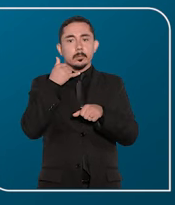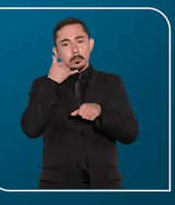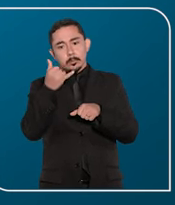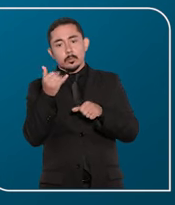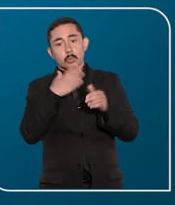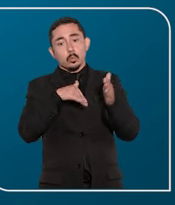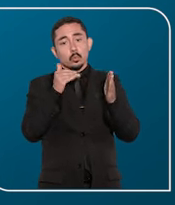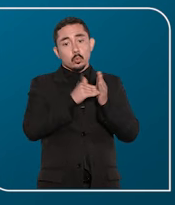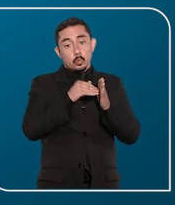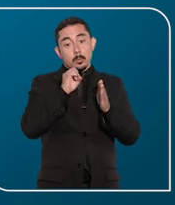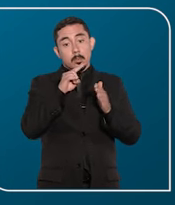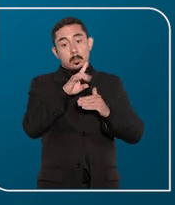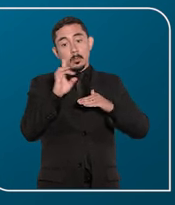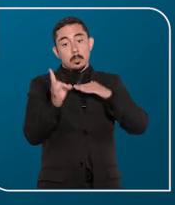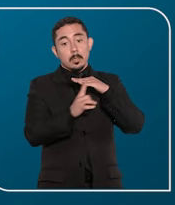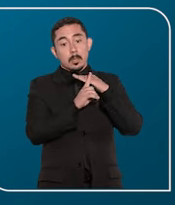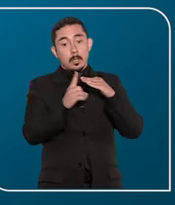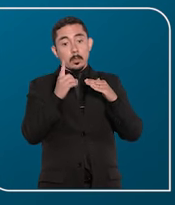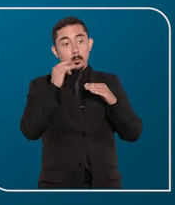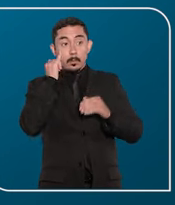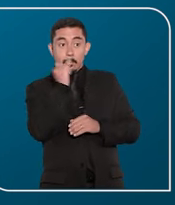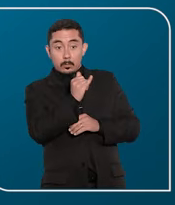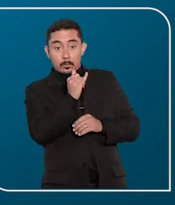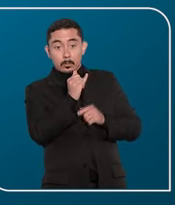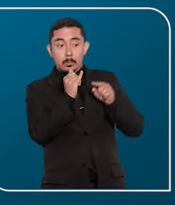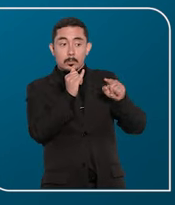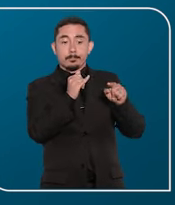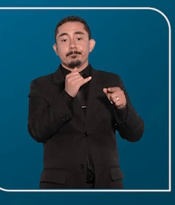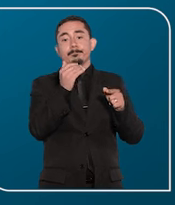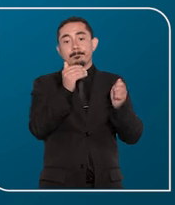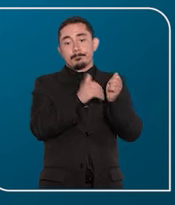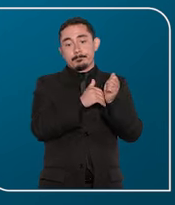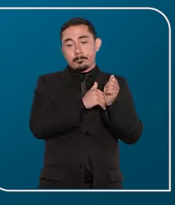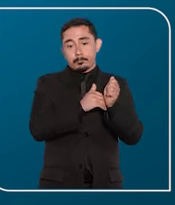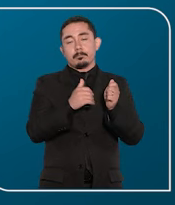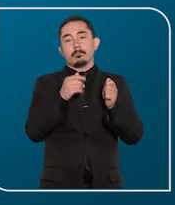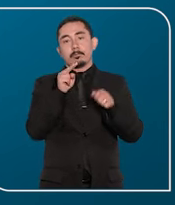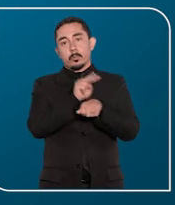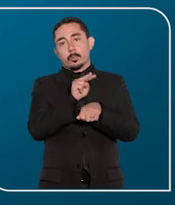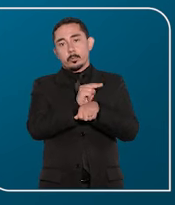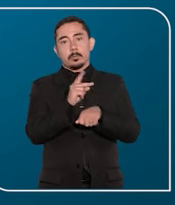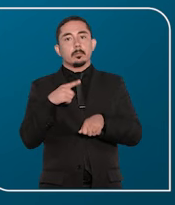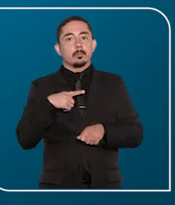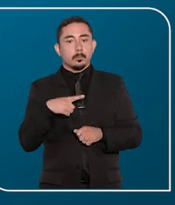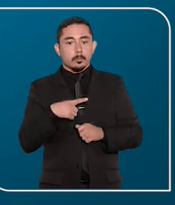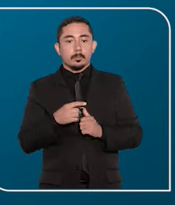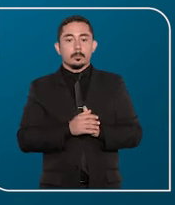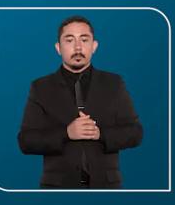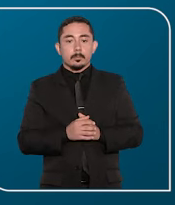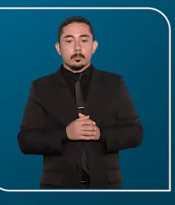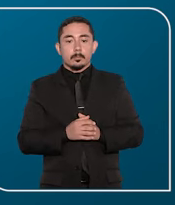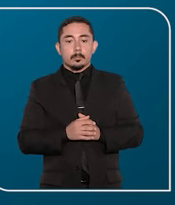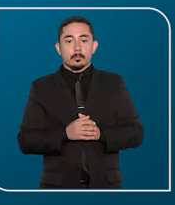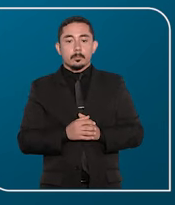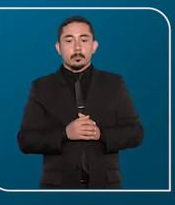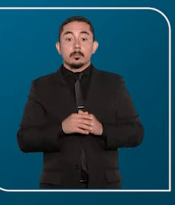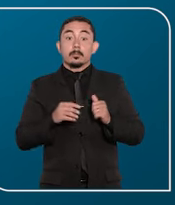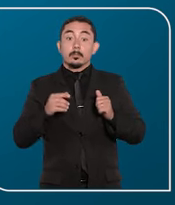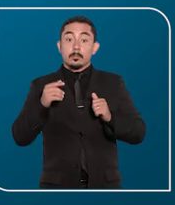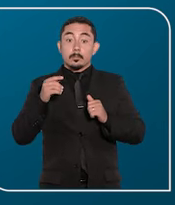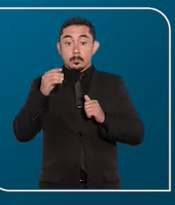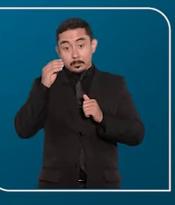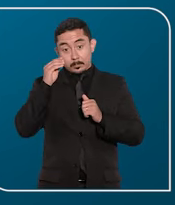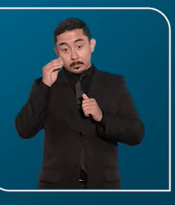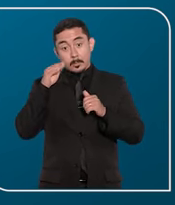seu cliente passou informação, essa informação ela está protegida pelo sigilo. Tanto que desrespeitar